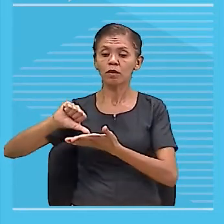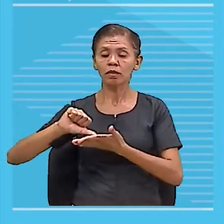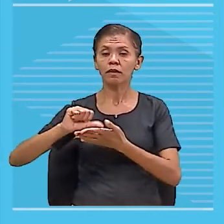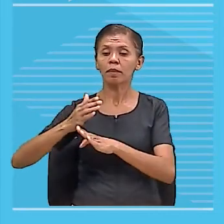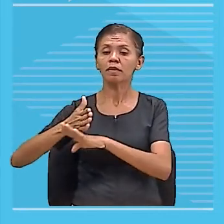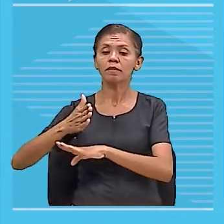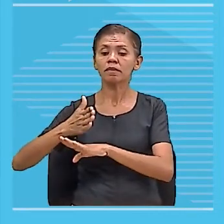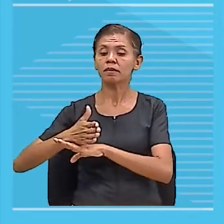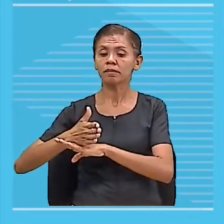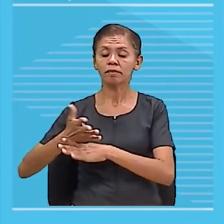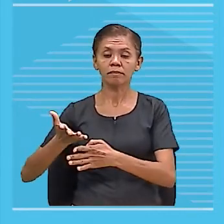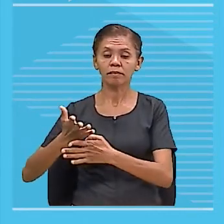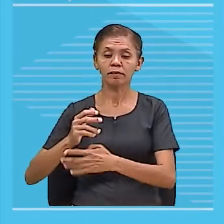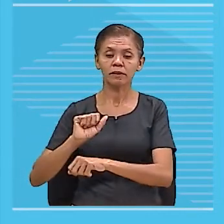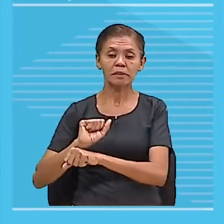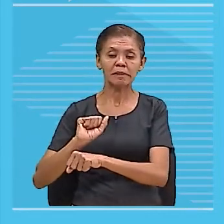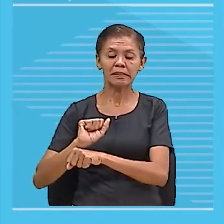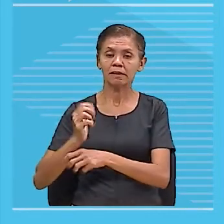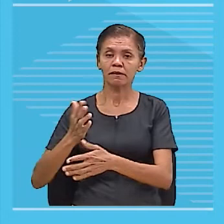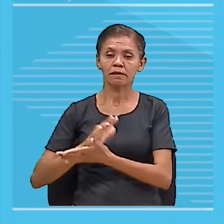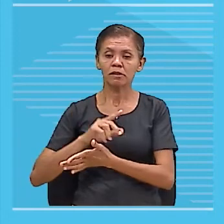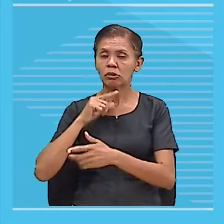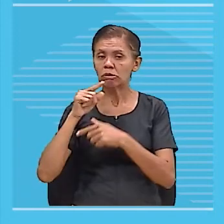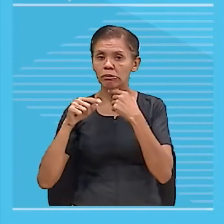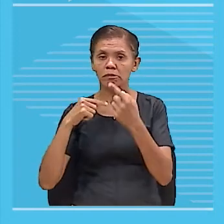vocês? Ficou alguma dúvida?